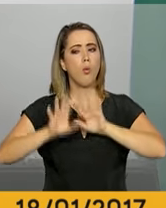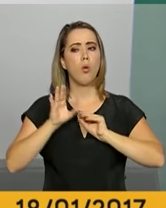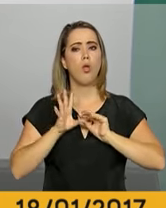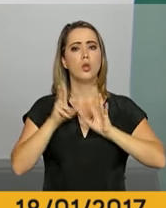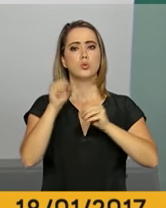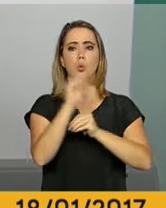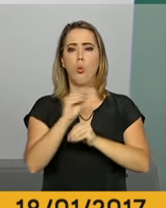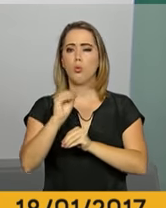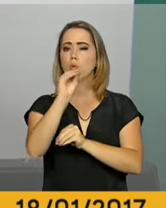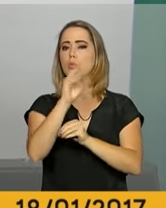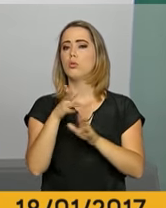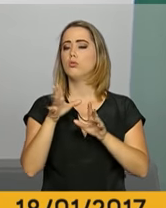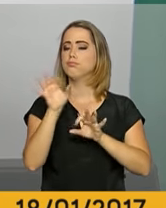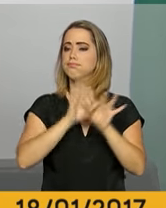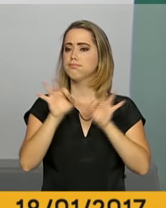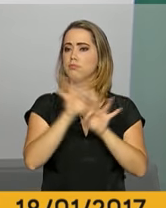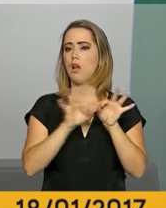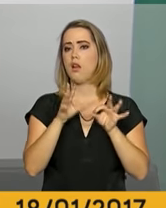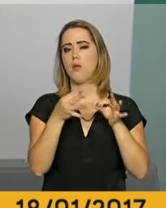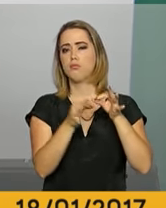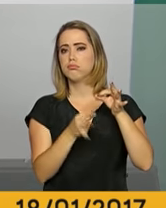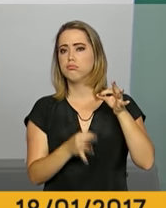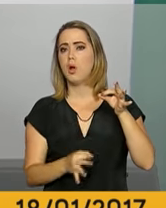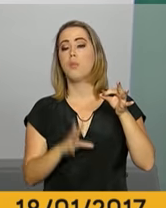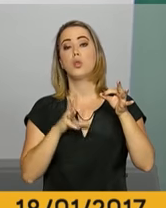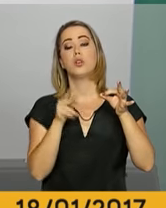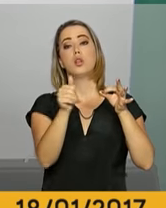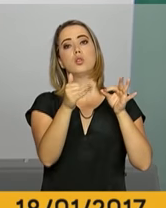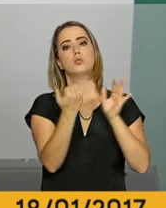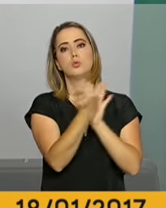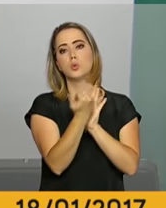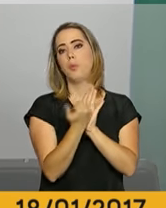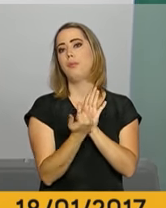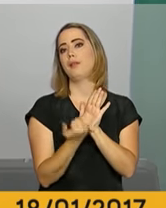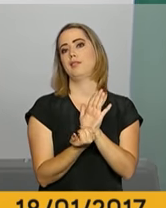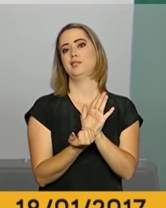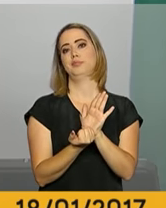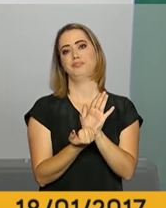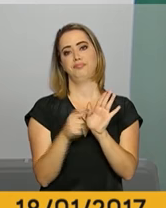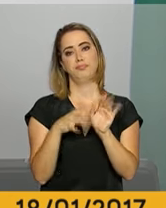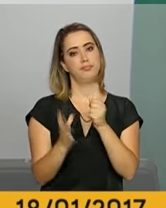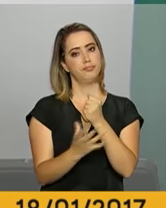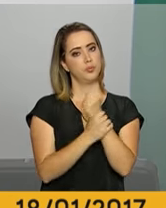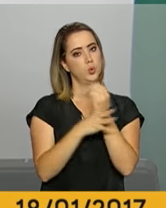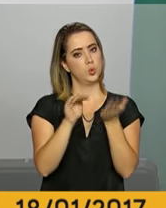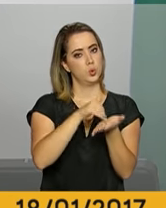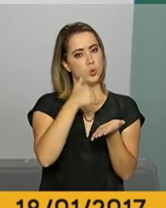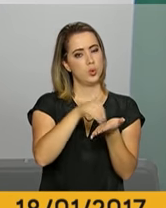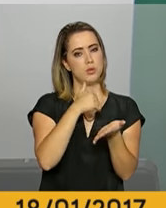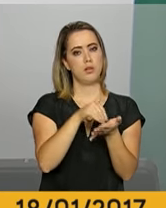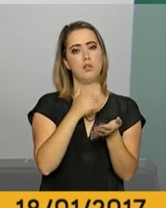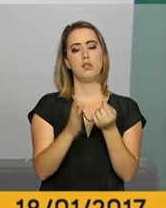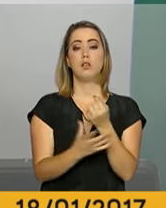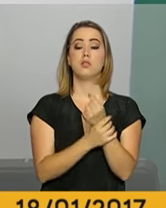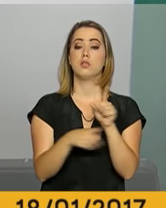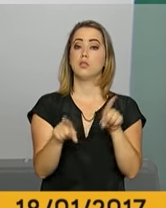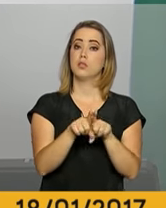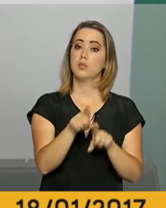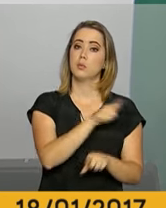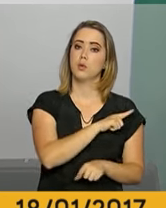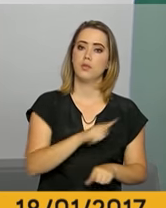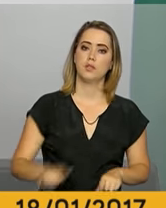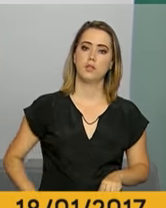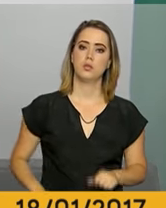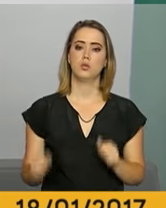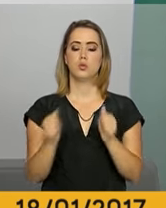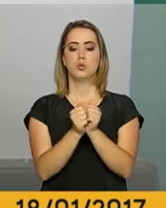nacional de segurança, vem discutindo, ao que sei, com os secretários da segurança e até com governadores,